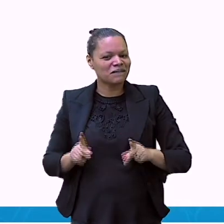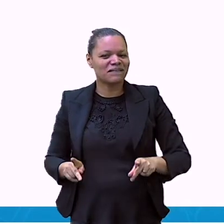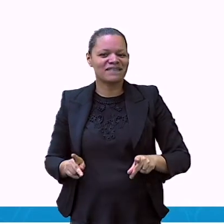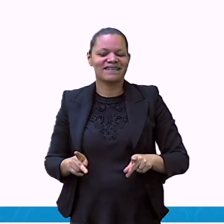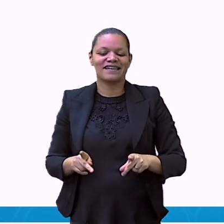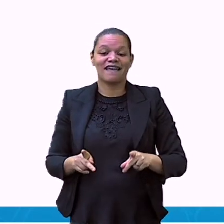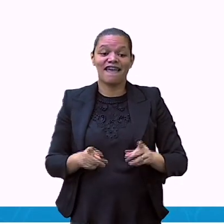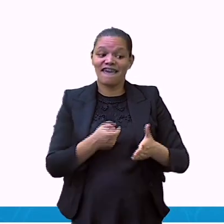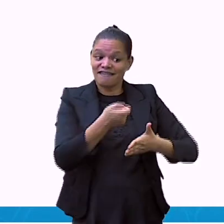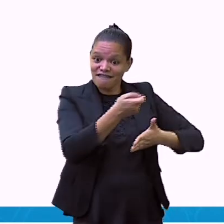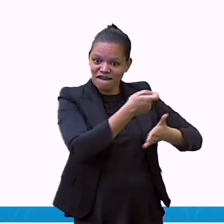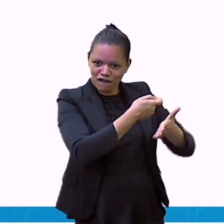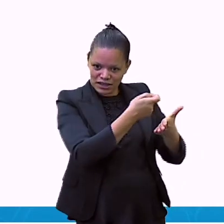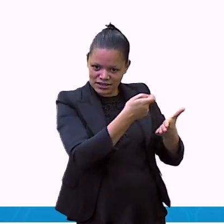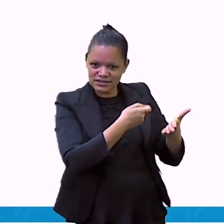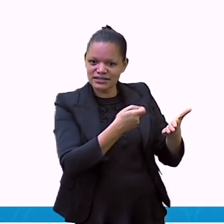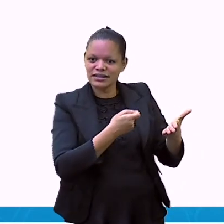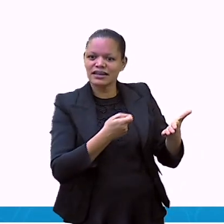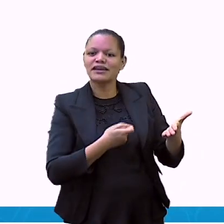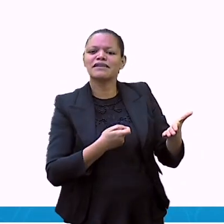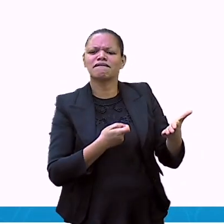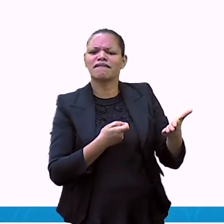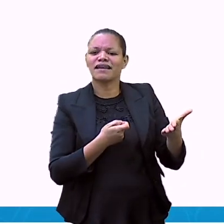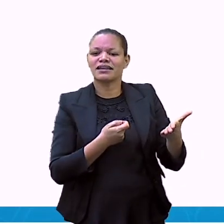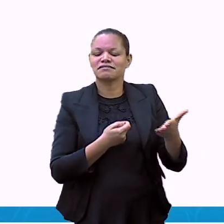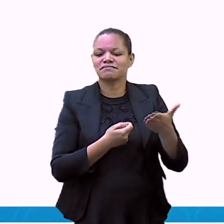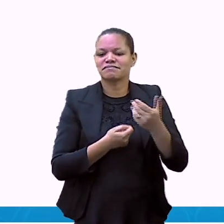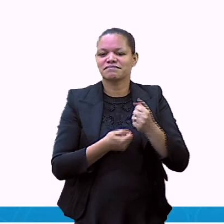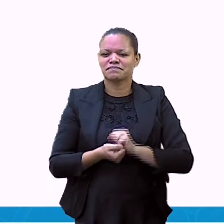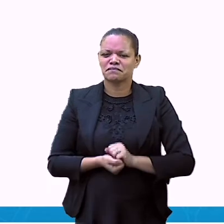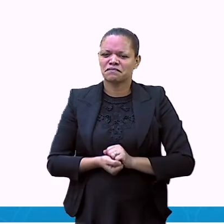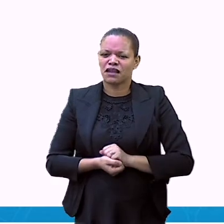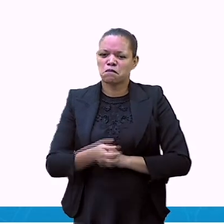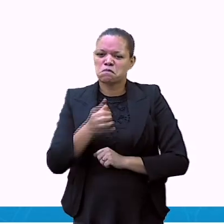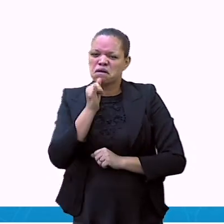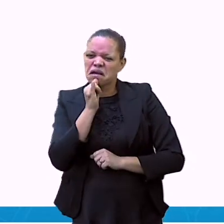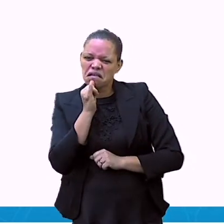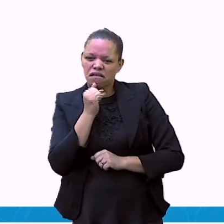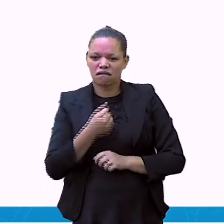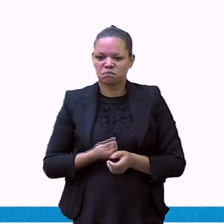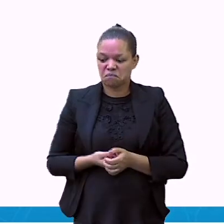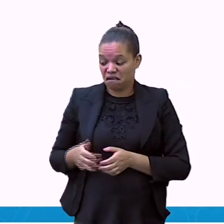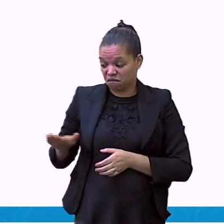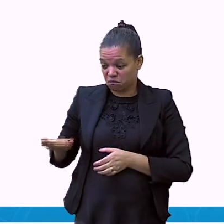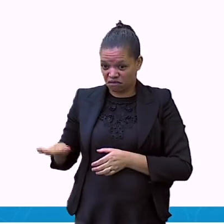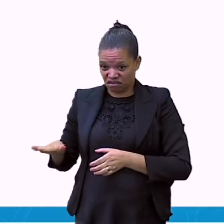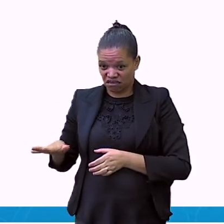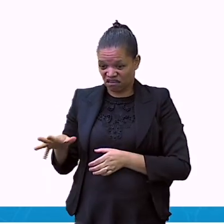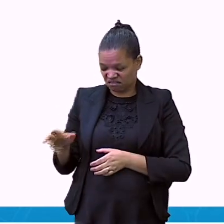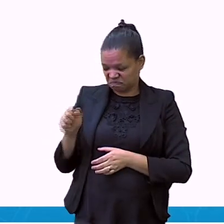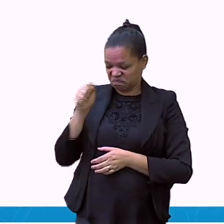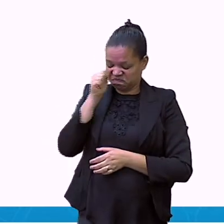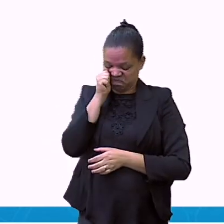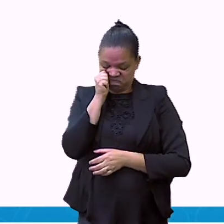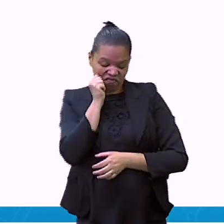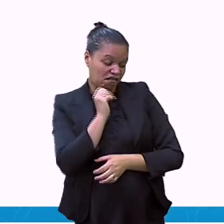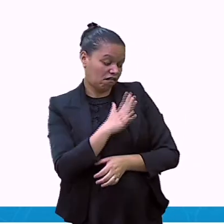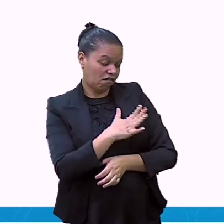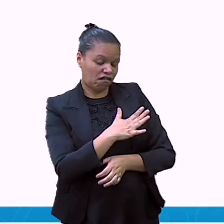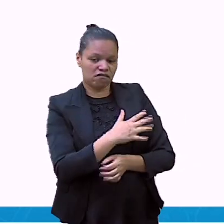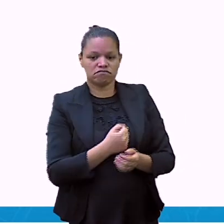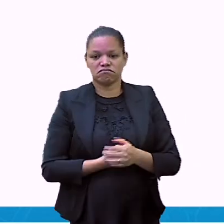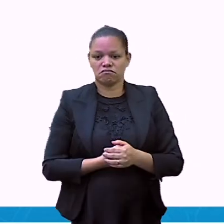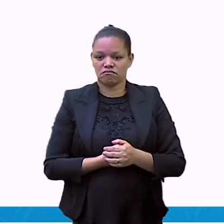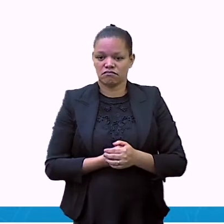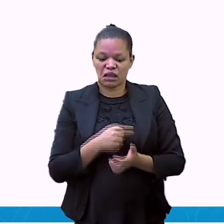com alguém da sua casa, mas esse moleque é mal criado, né? É quando a pessoa dá uma má resposta.